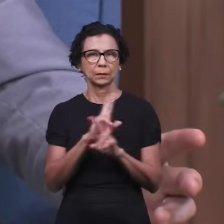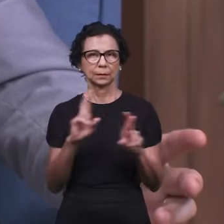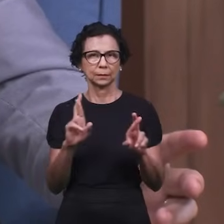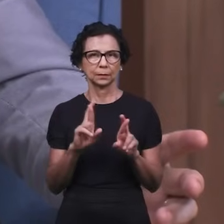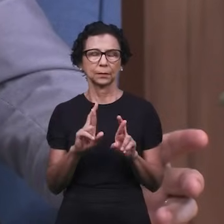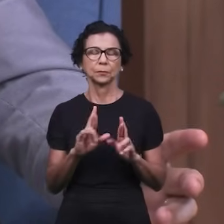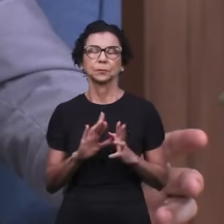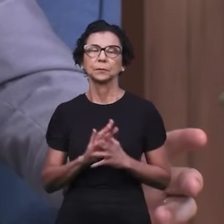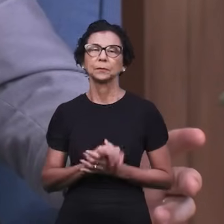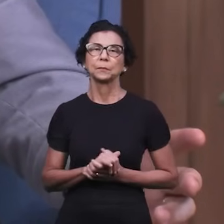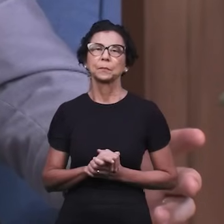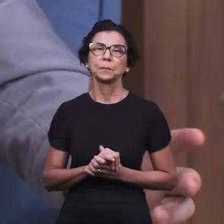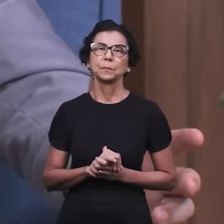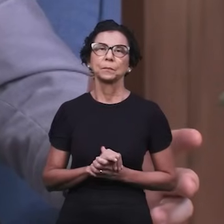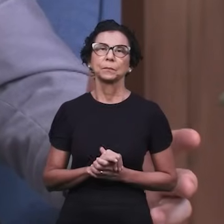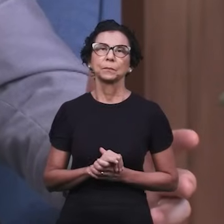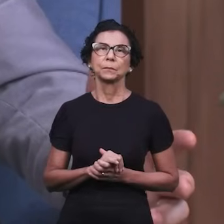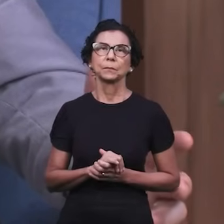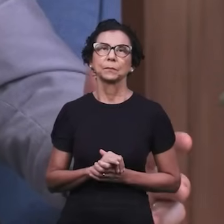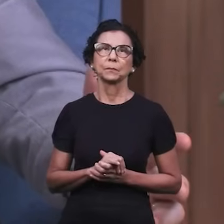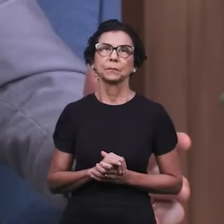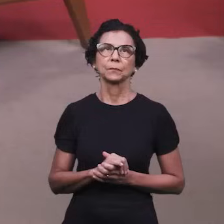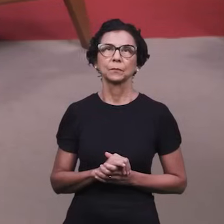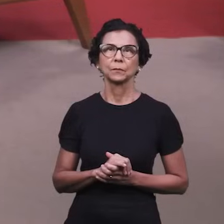isso, mas